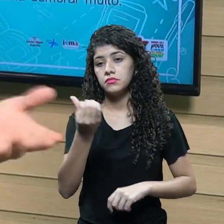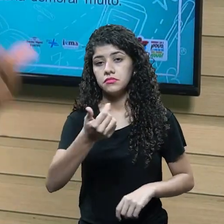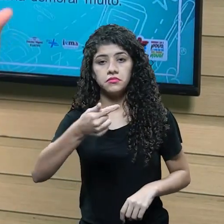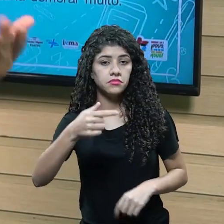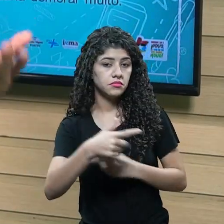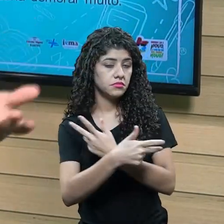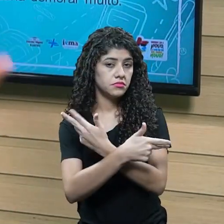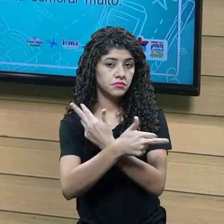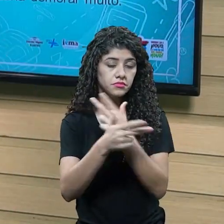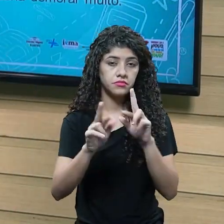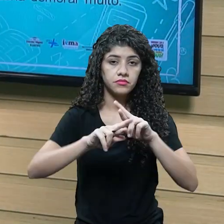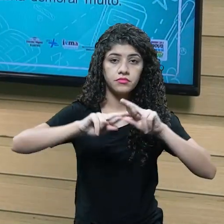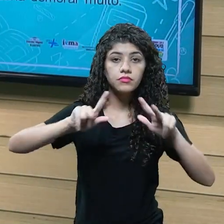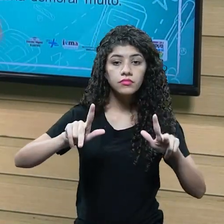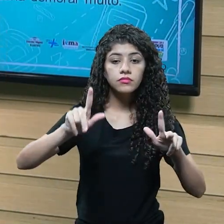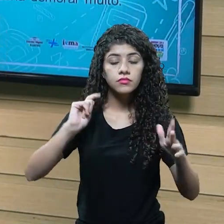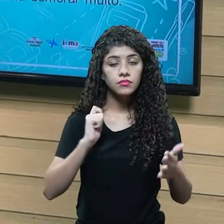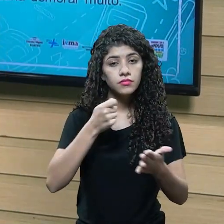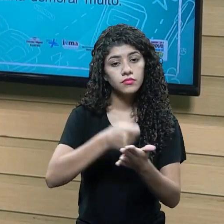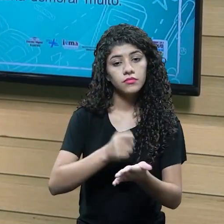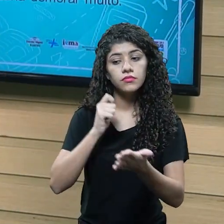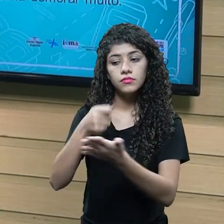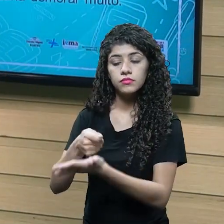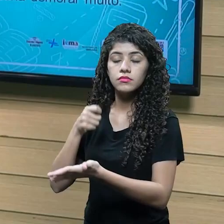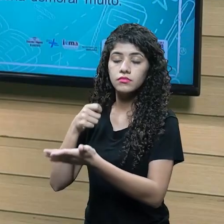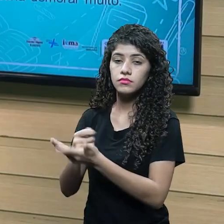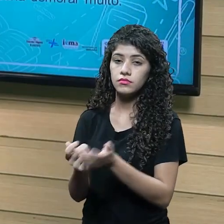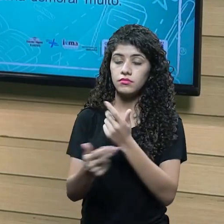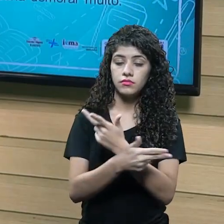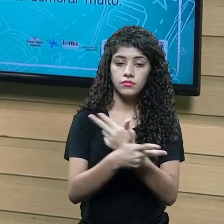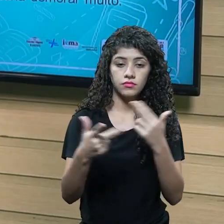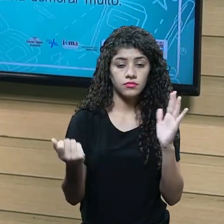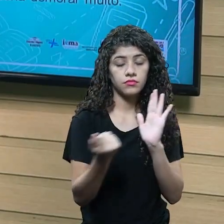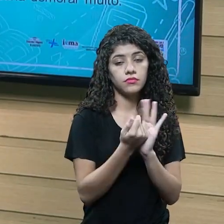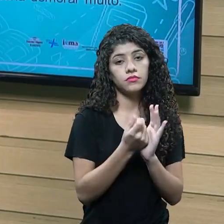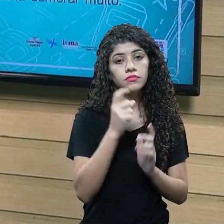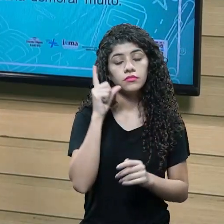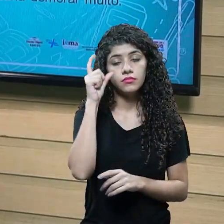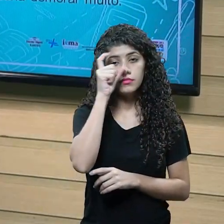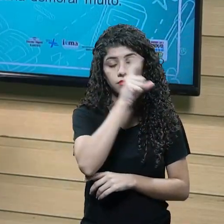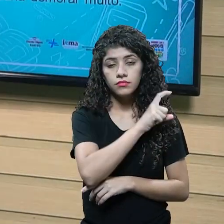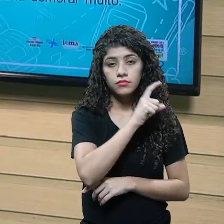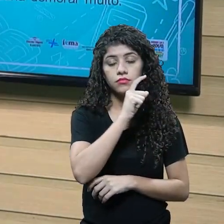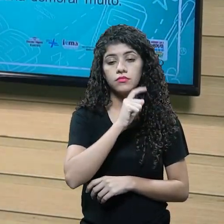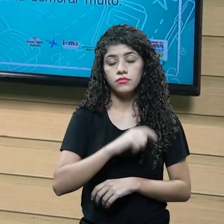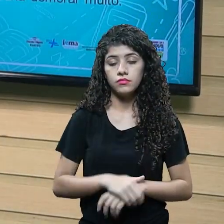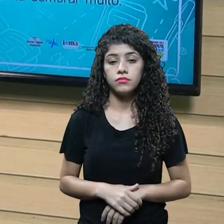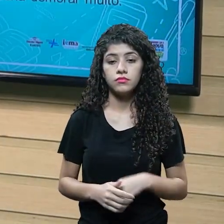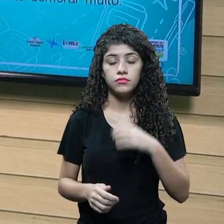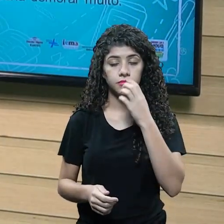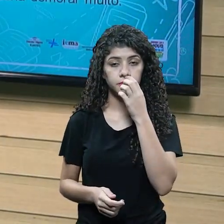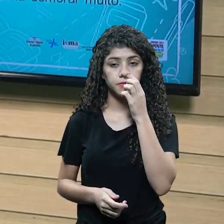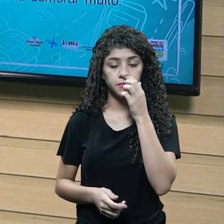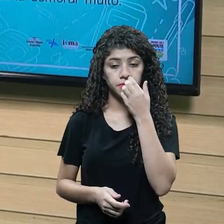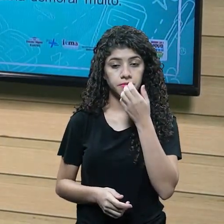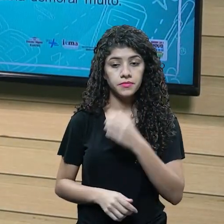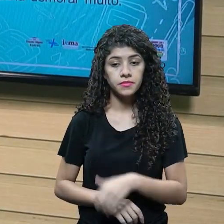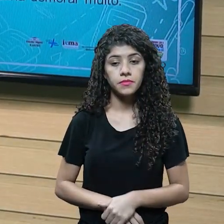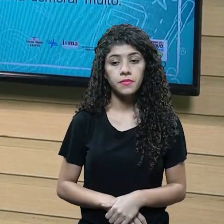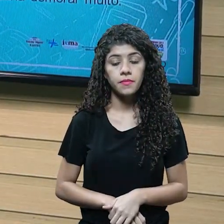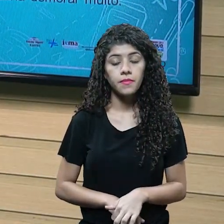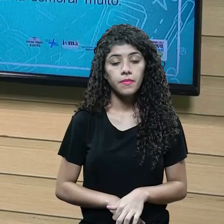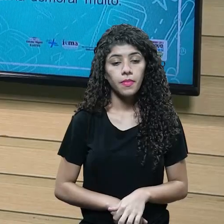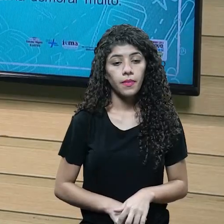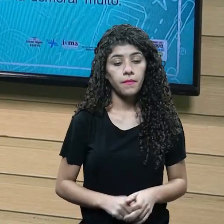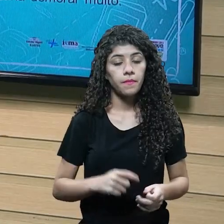diferentes para adquirir aqueles produtos das mais variadas marcas, dificultando assim a reposição dos meus produtos, como é colocado aos varejistas efetuar a